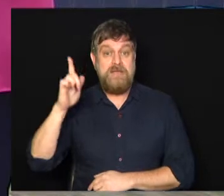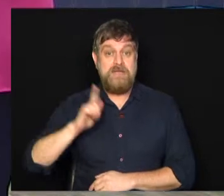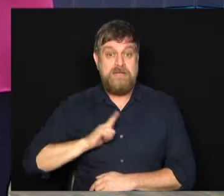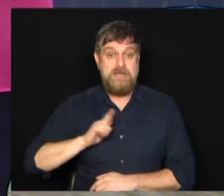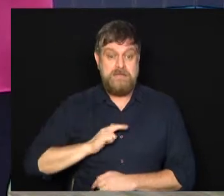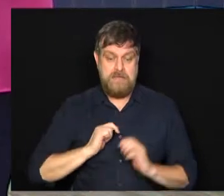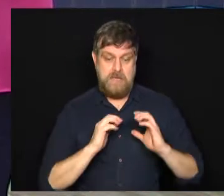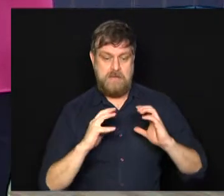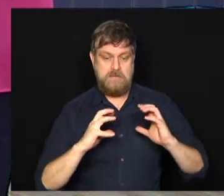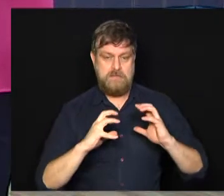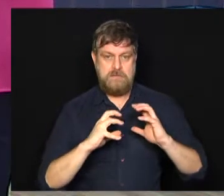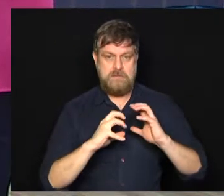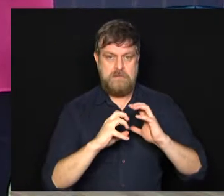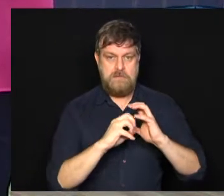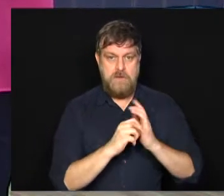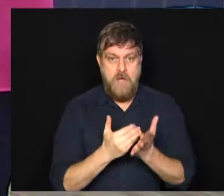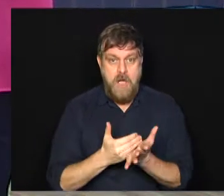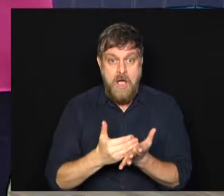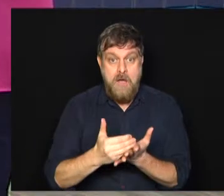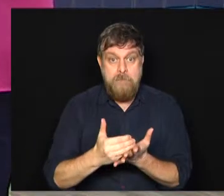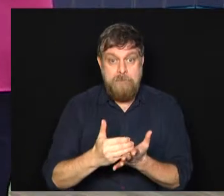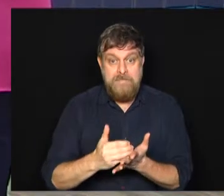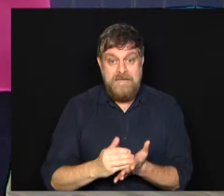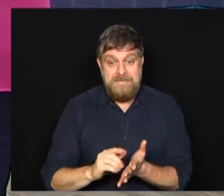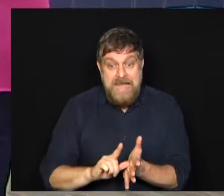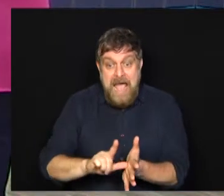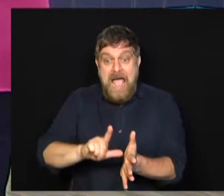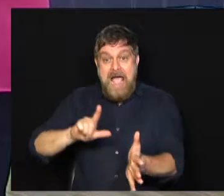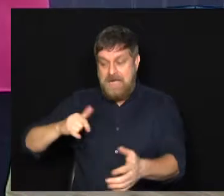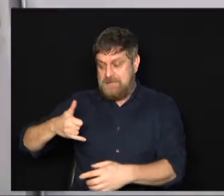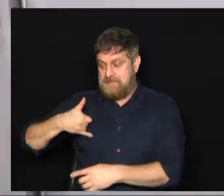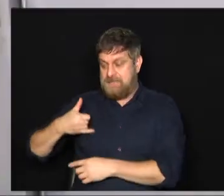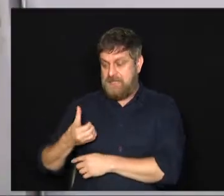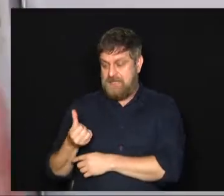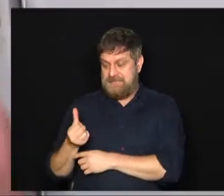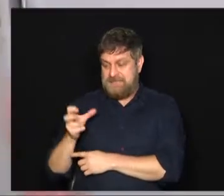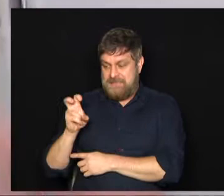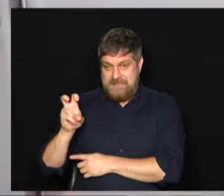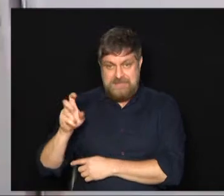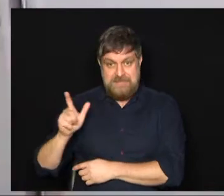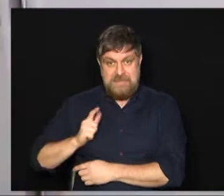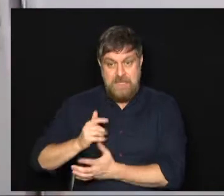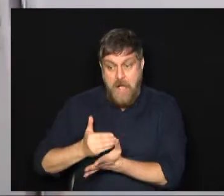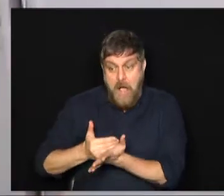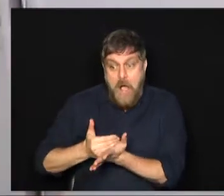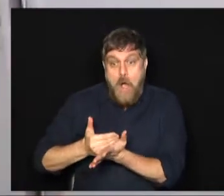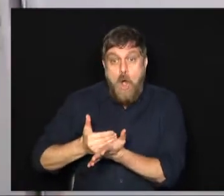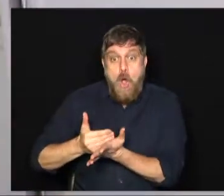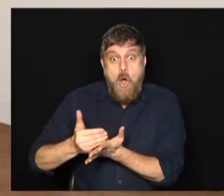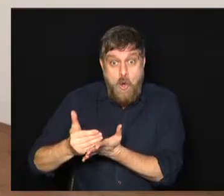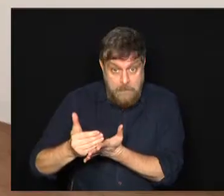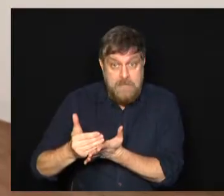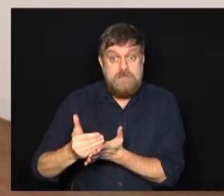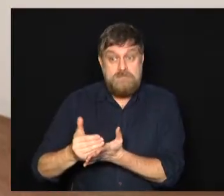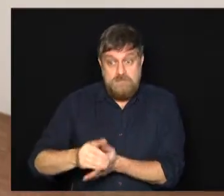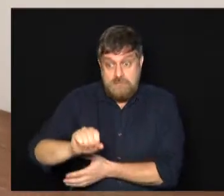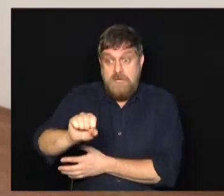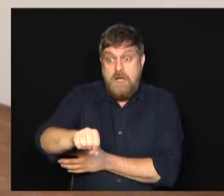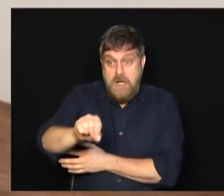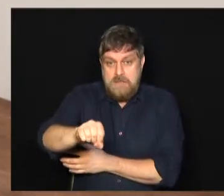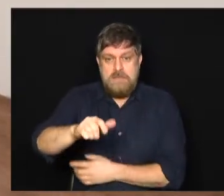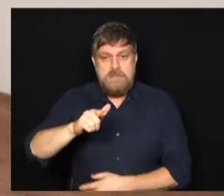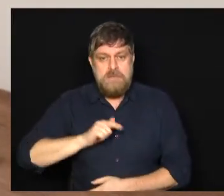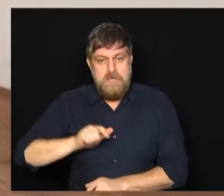doença de Alzheimer que podem se iniciar antes dos 65 anos, que a gente fala de doença de Alzheimer de início pré-senil, né?